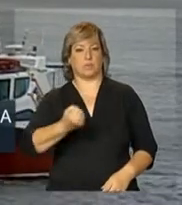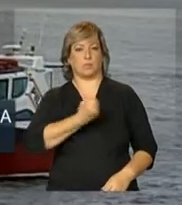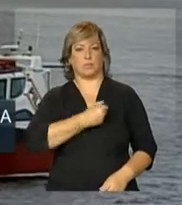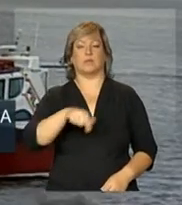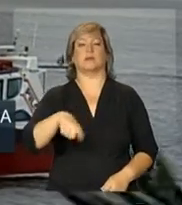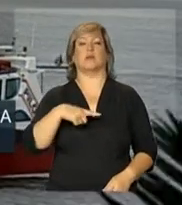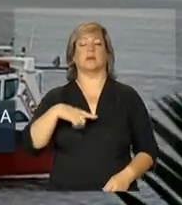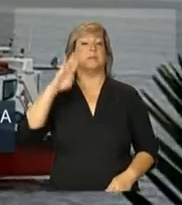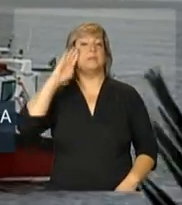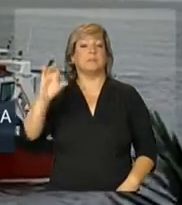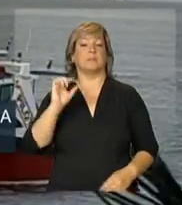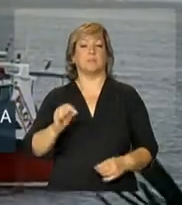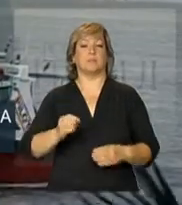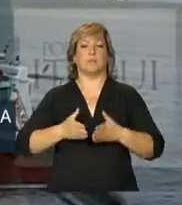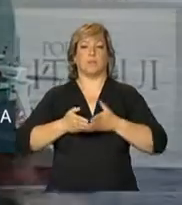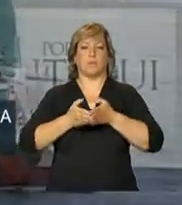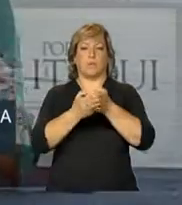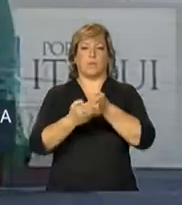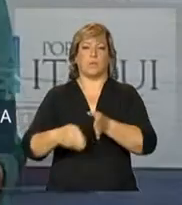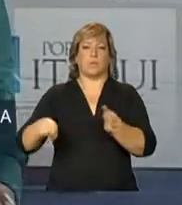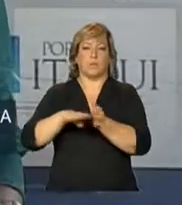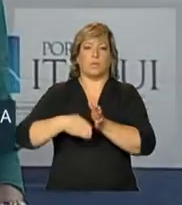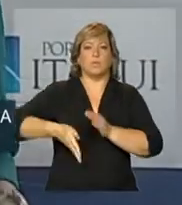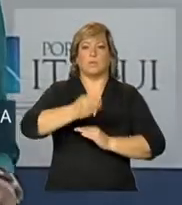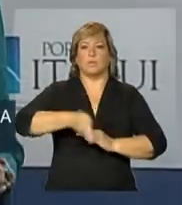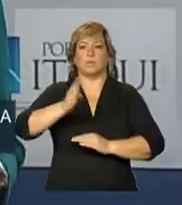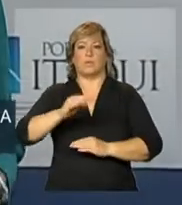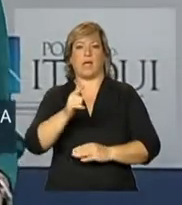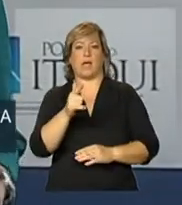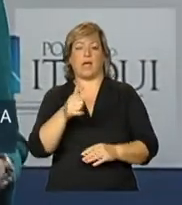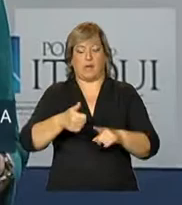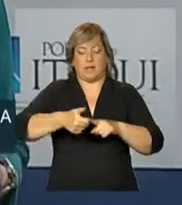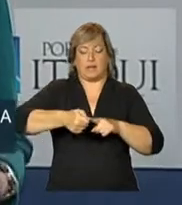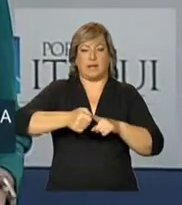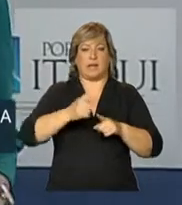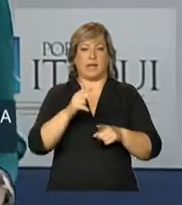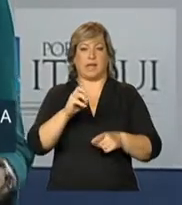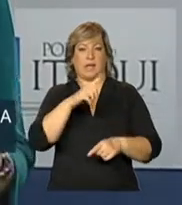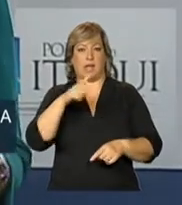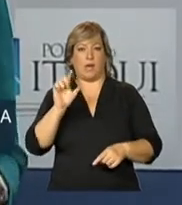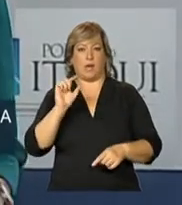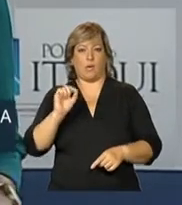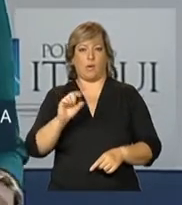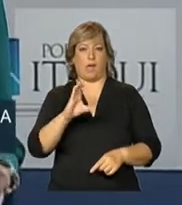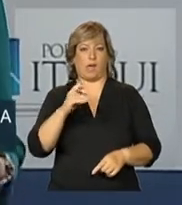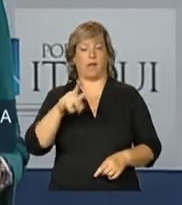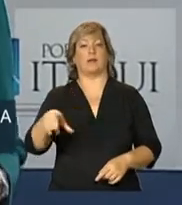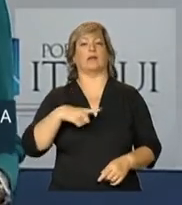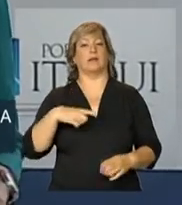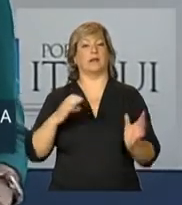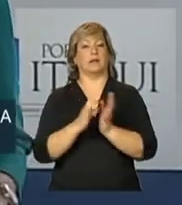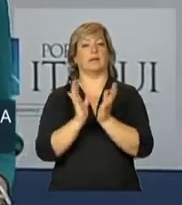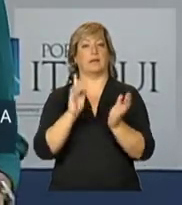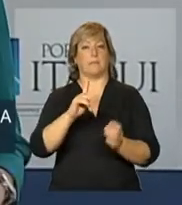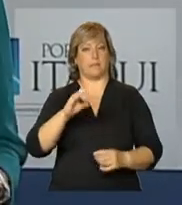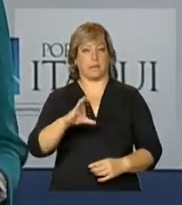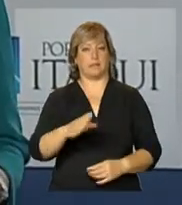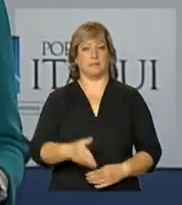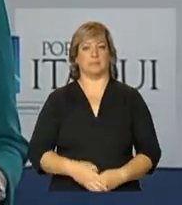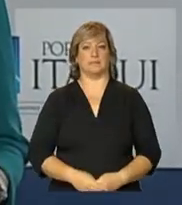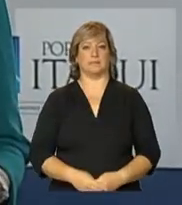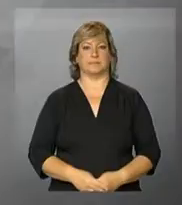o transporte de cargas de grãos. Esta obra faz parte do PAC, o Programa de Aceleração do Crescimento. Malu.